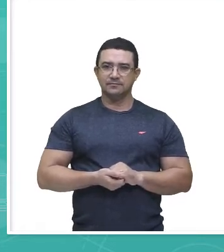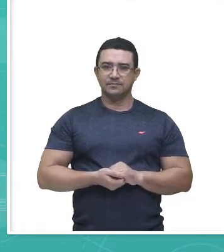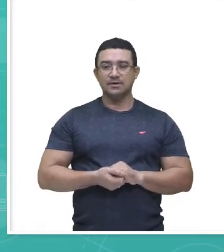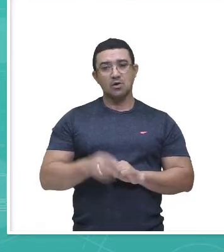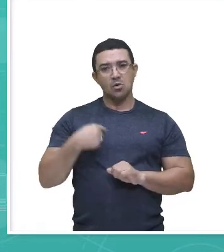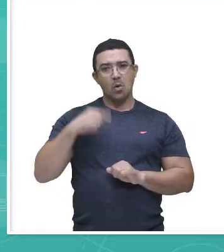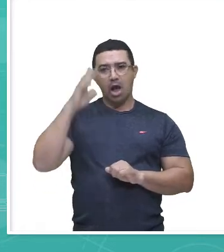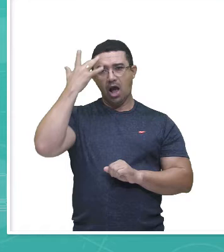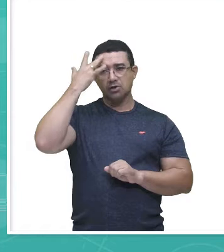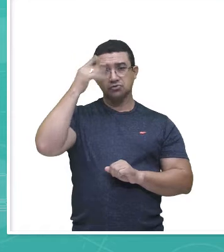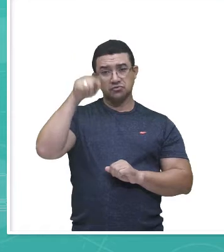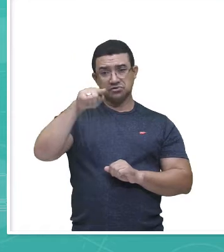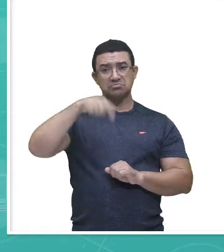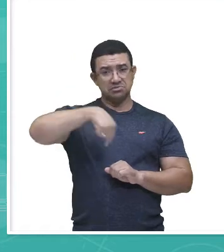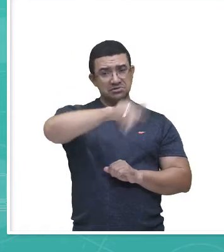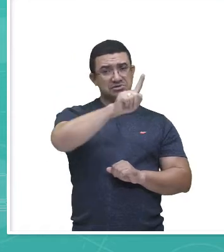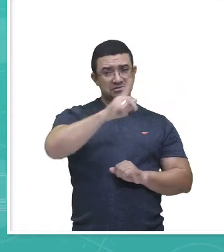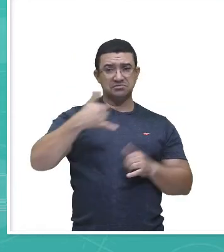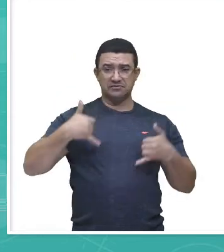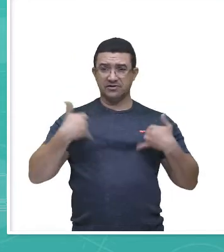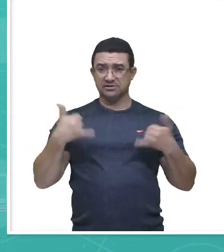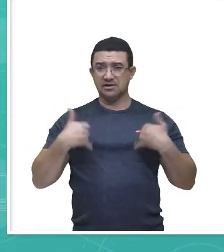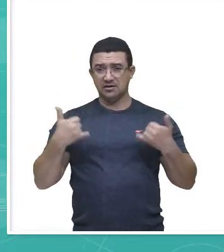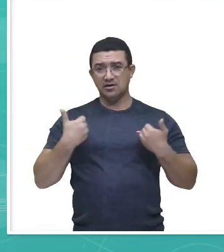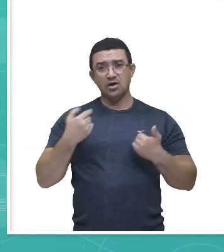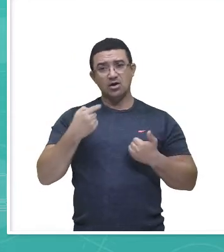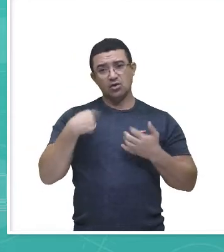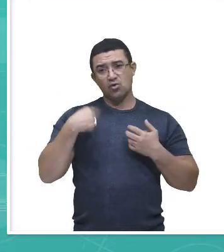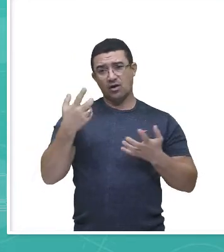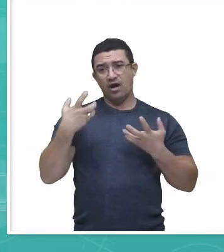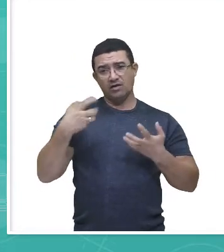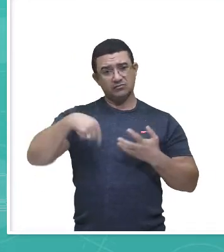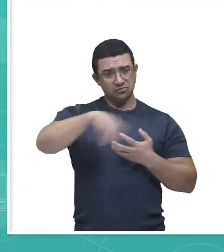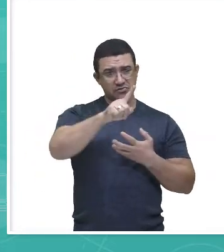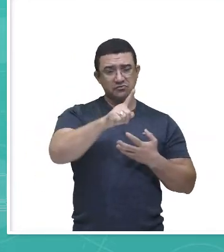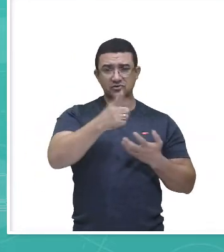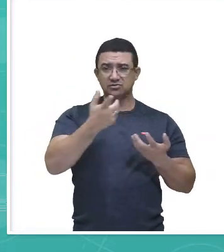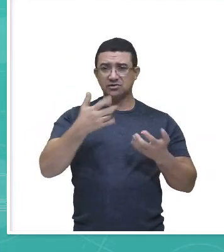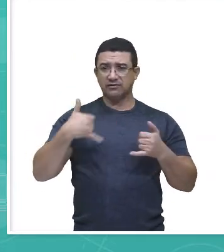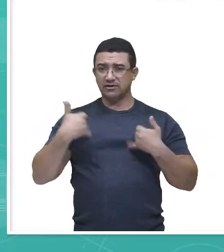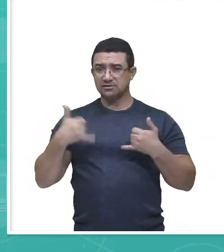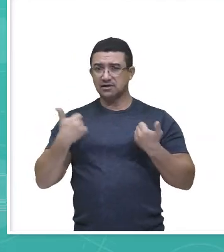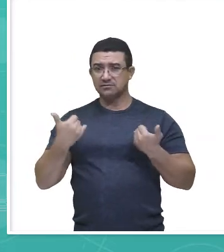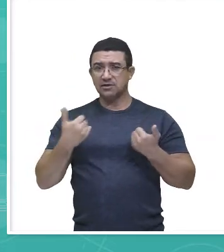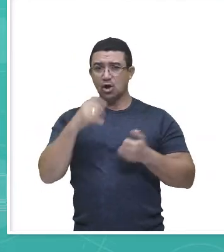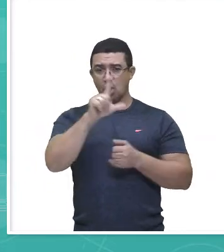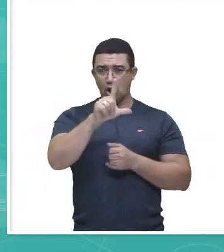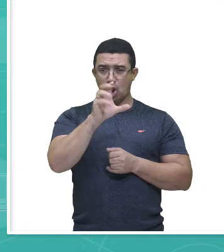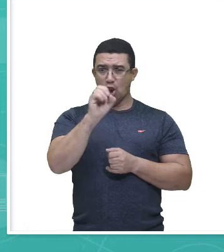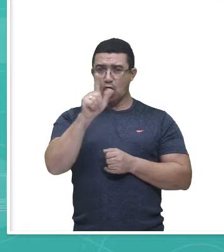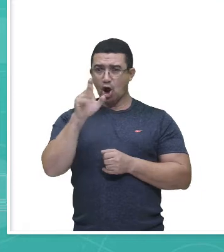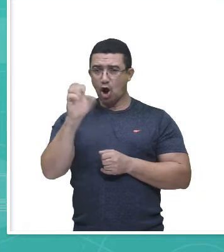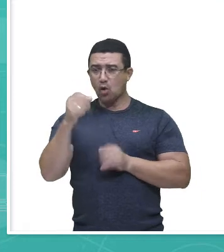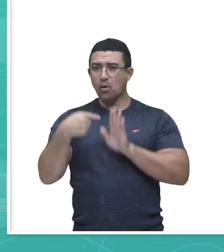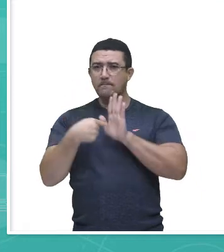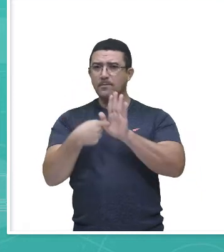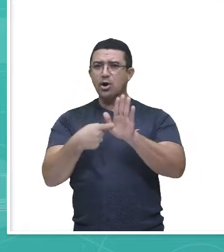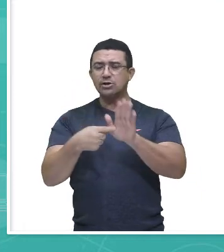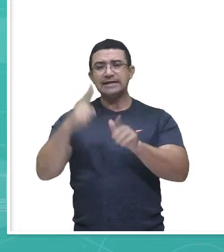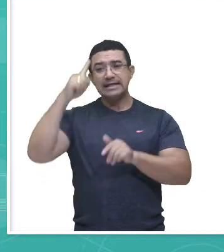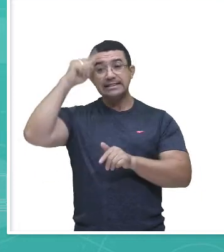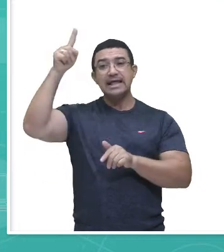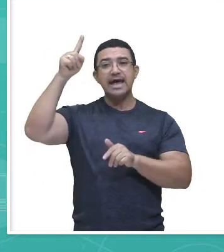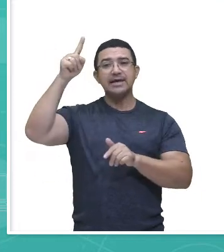vá, né? Eu gostaria que você fosse. Então, logo expressa essa ideia